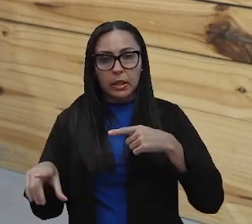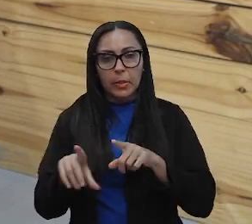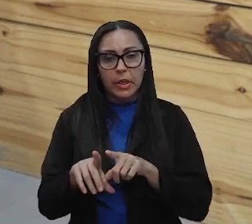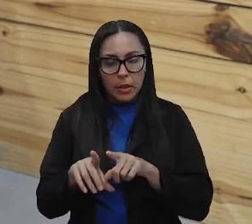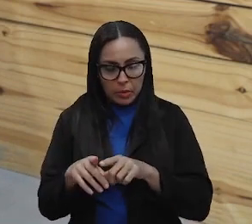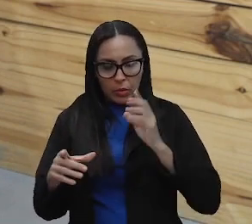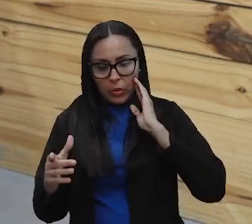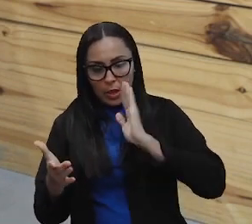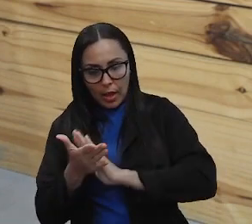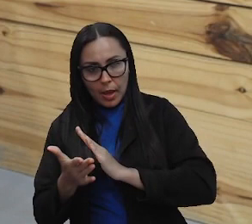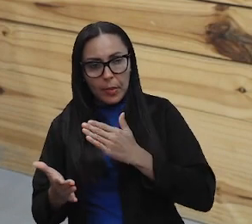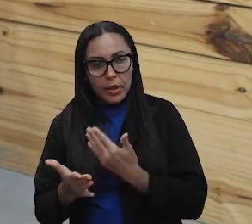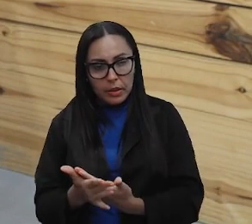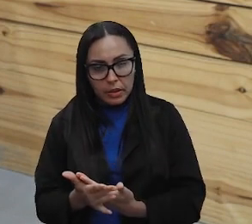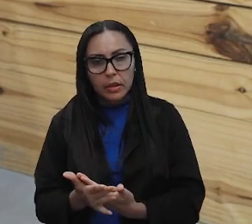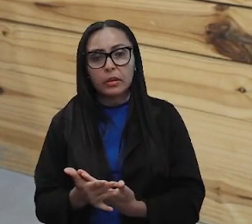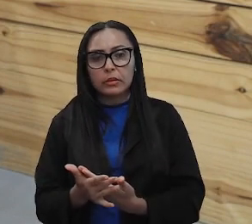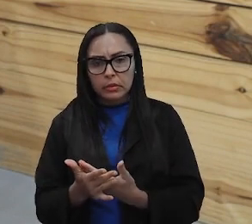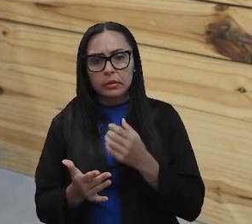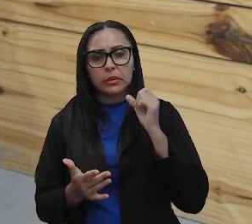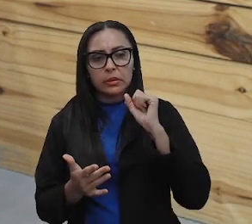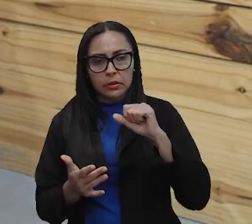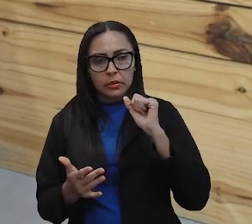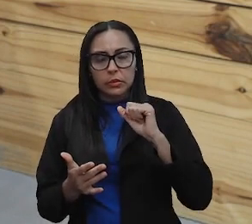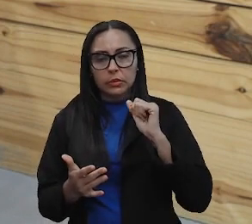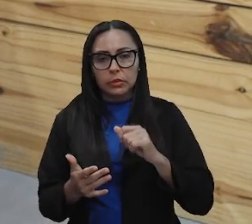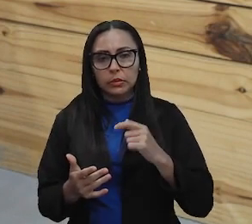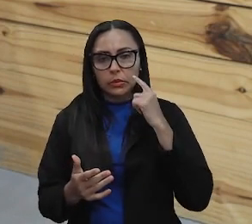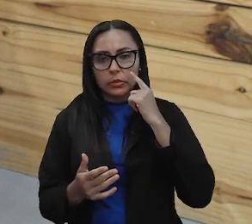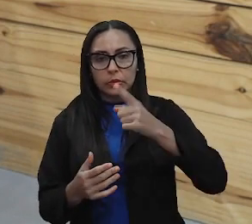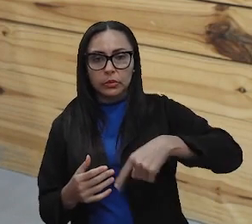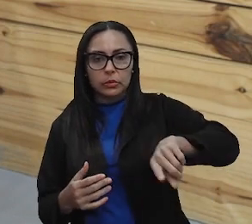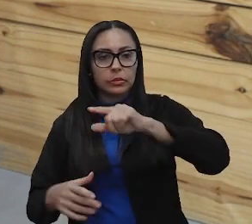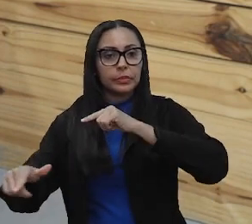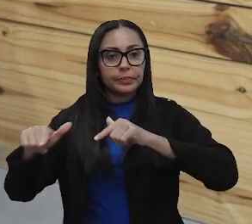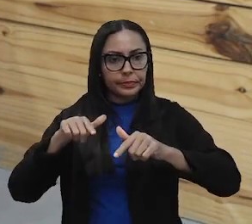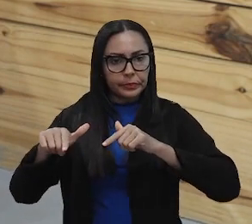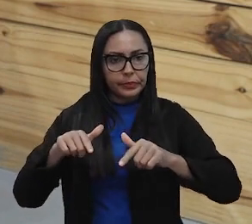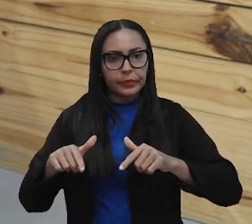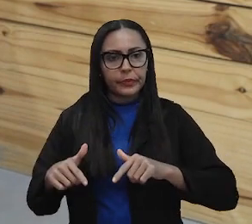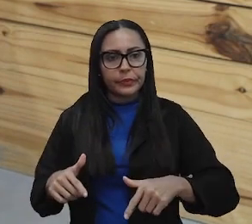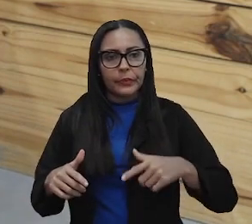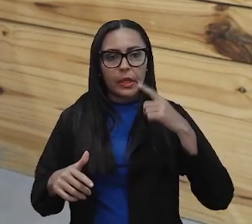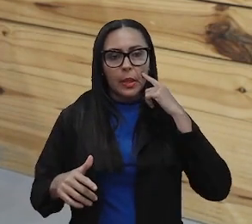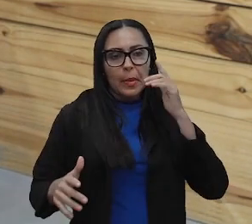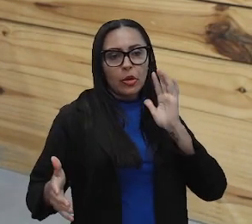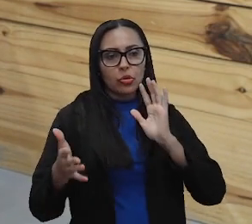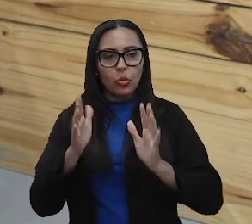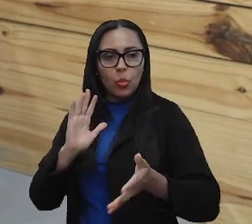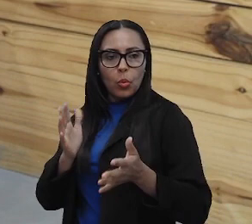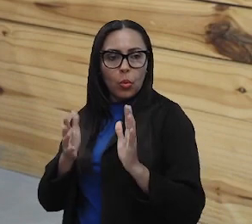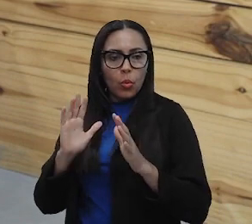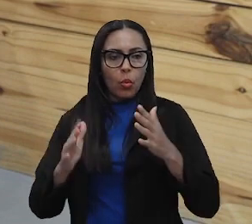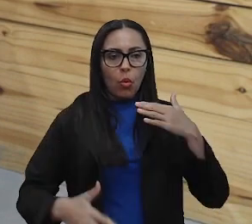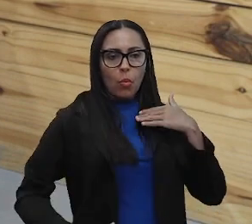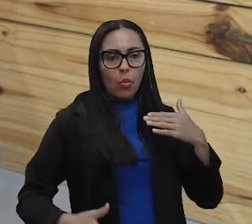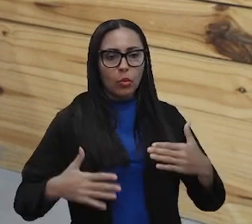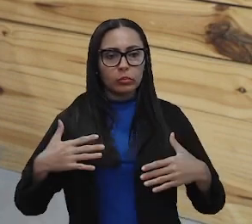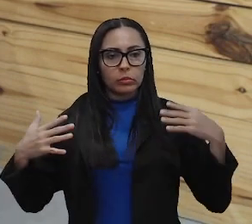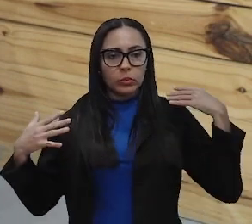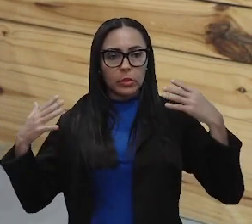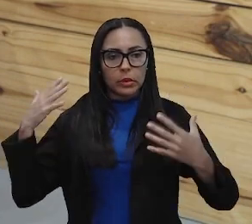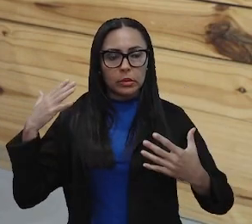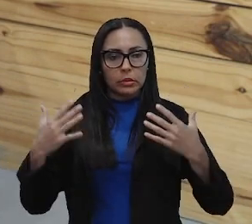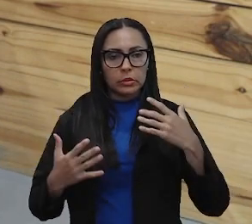de Libras, né? Por conta da parte do corpo que ele trabalha, é isso? O corpo, ele mexe o corpo dele, ele mexe os membros superiores, então é